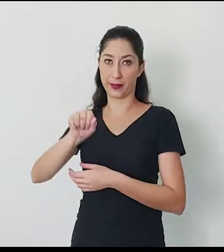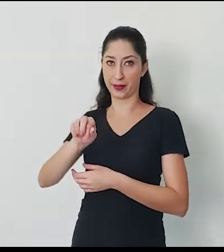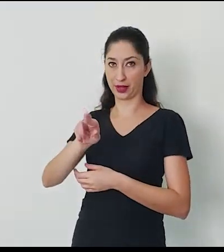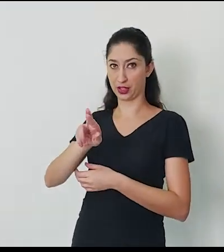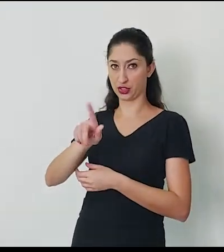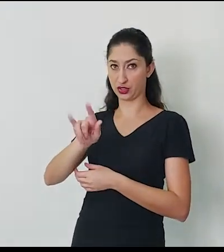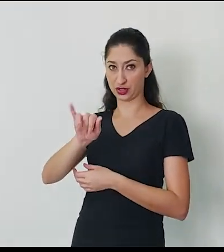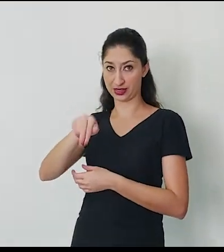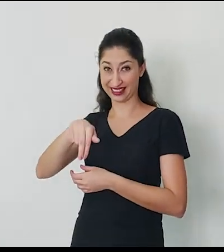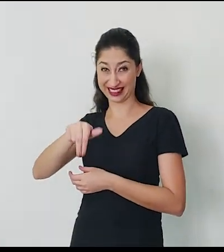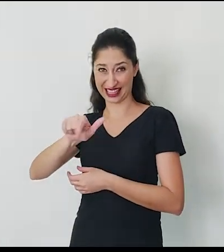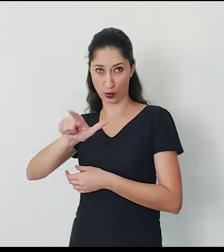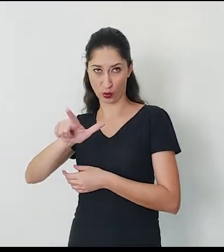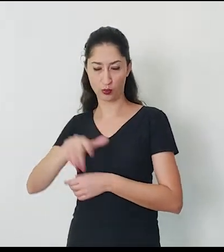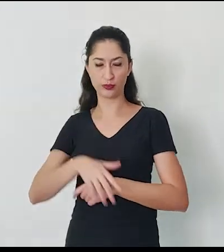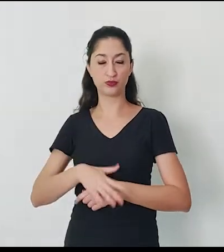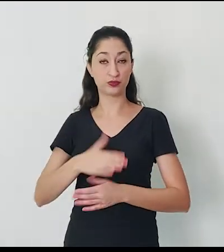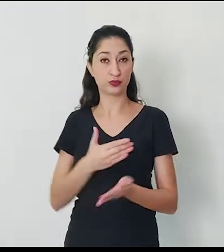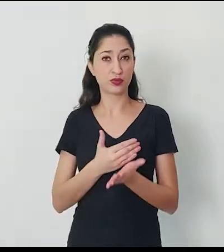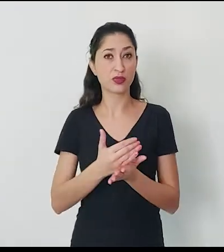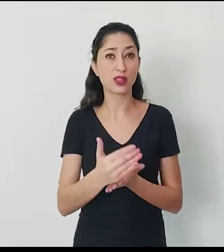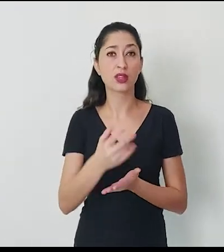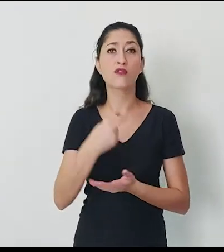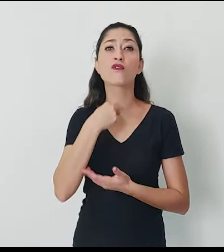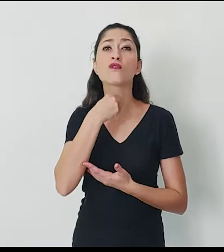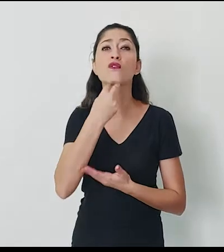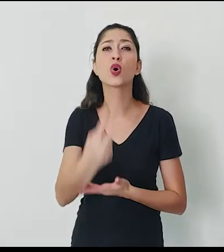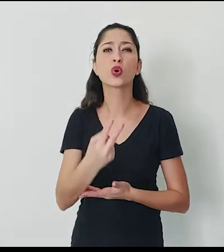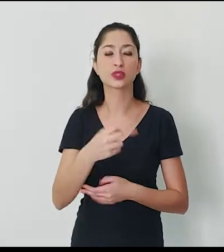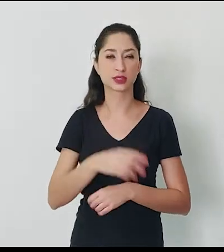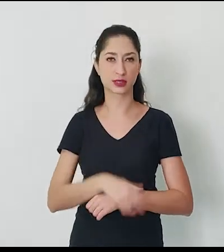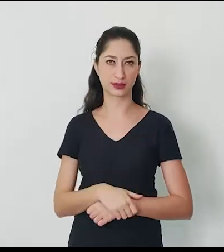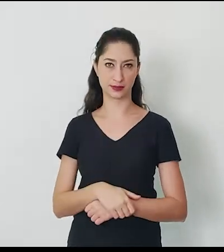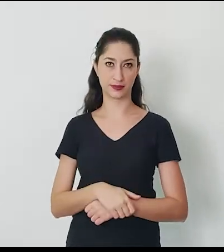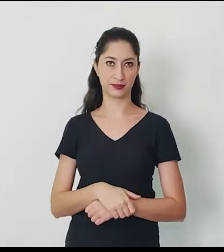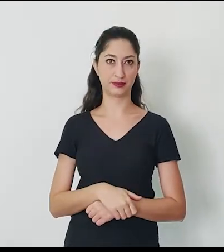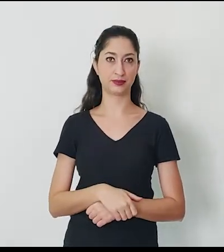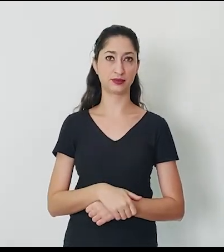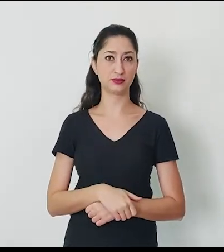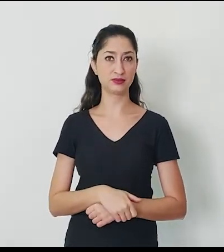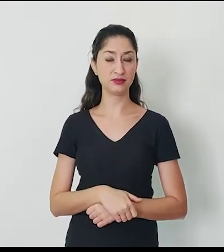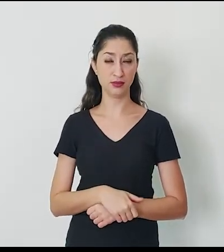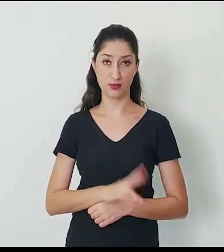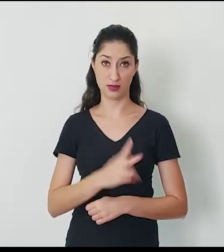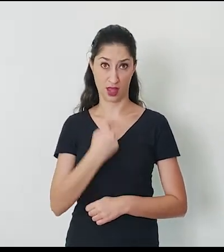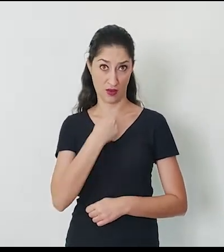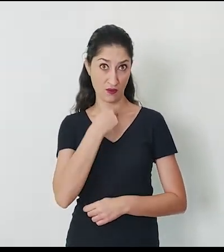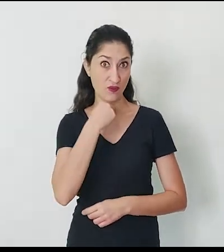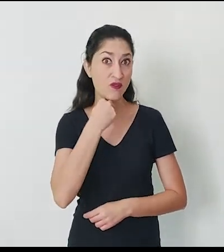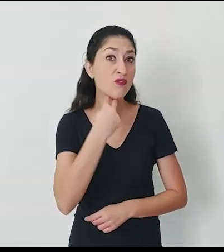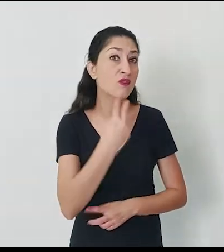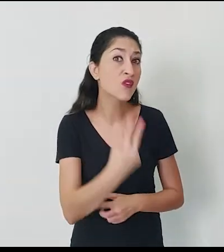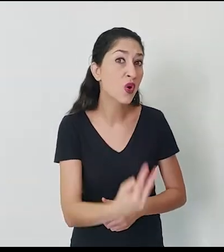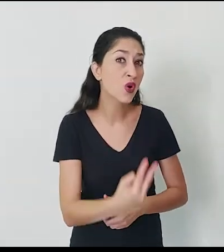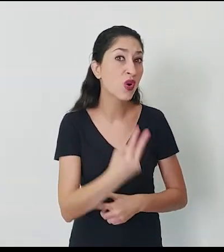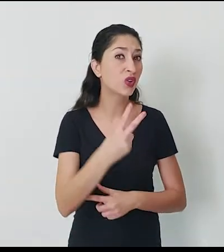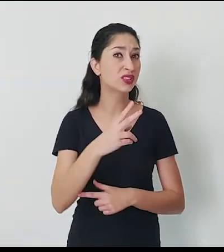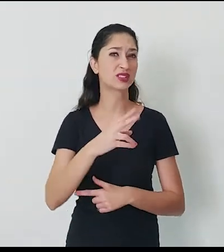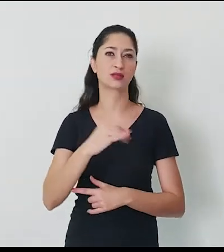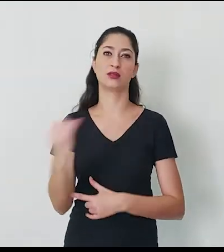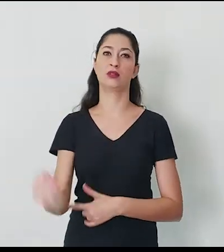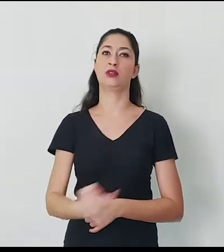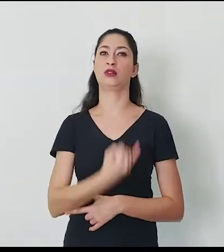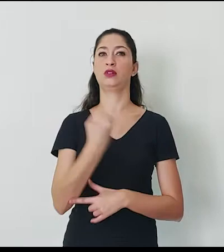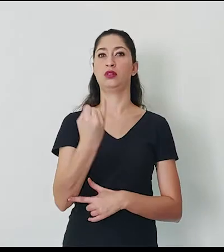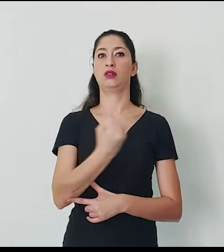questões. Então, eu gosto de começar pela voz, né? Antes de compreender o corpo como um todo, a voz também ela